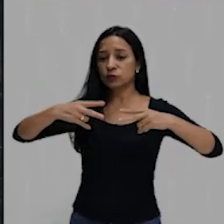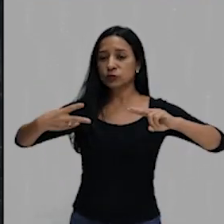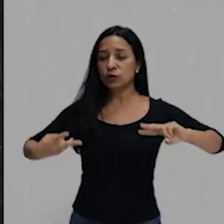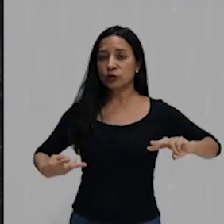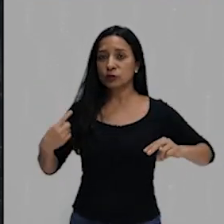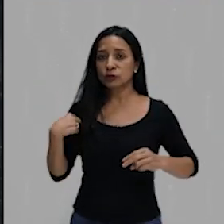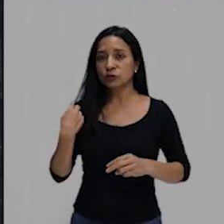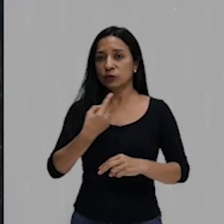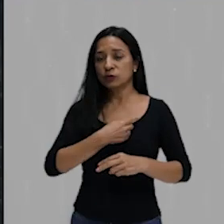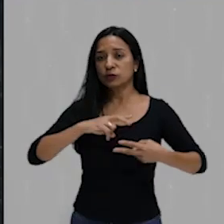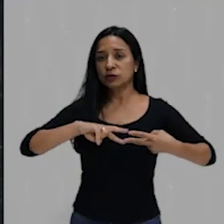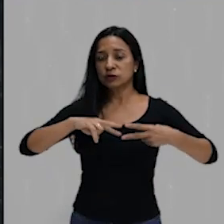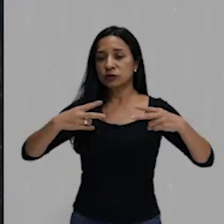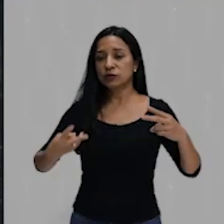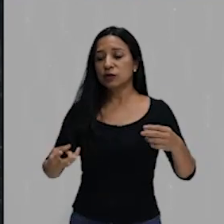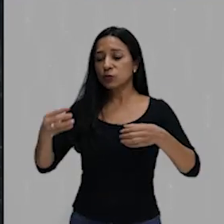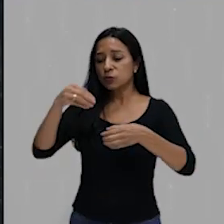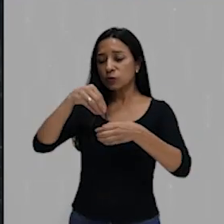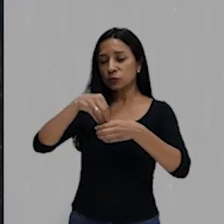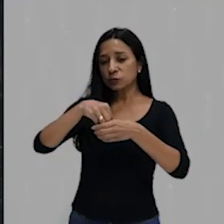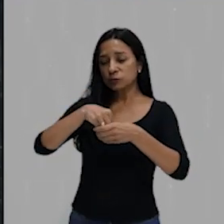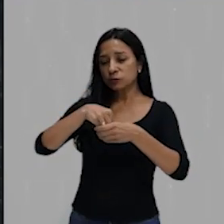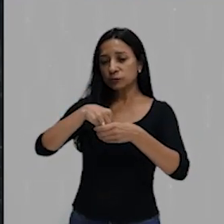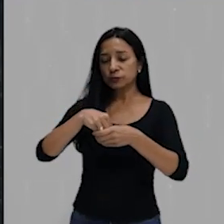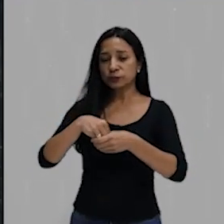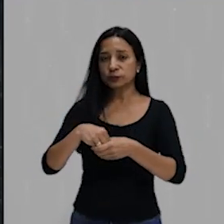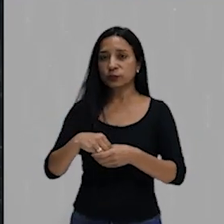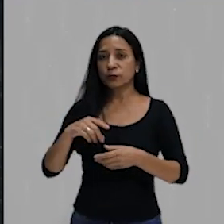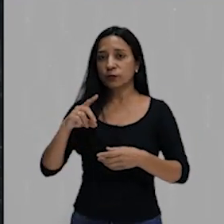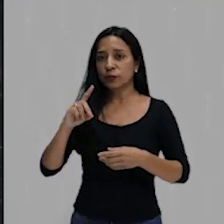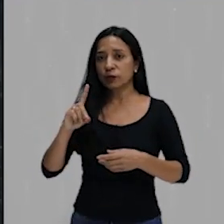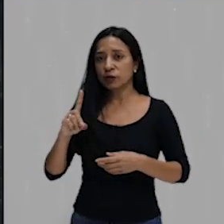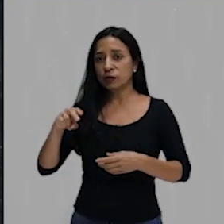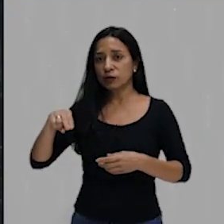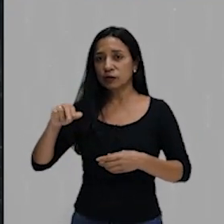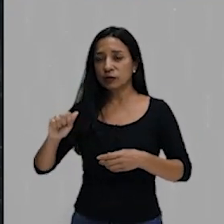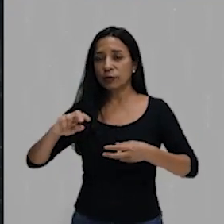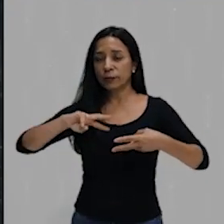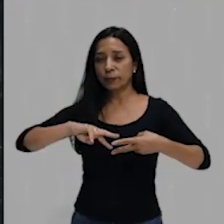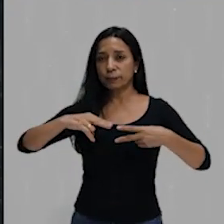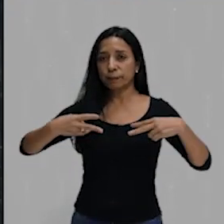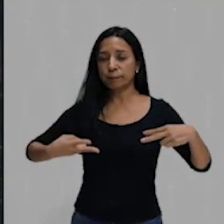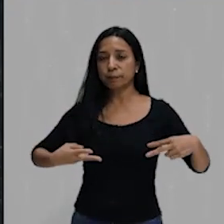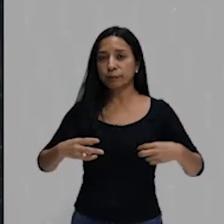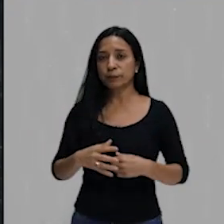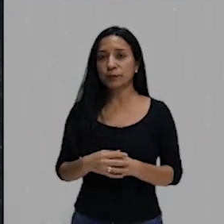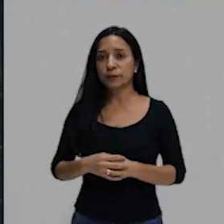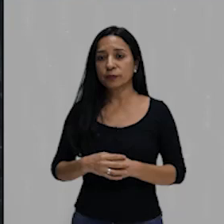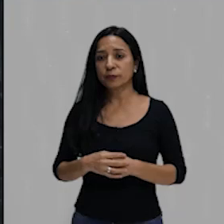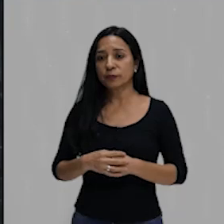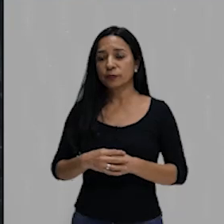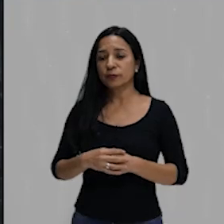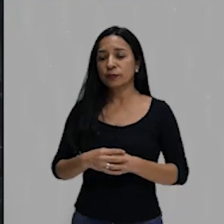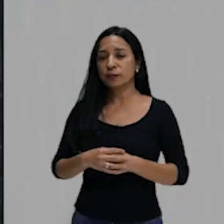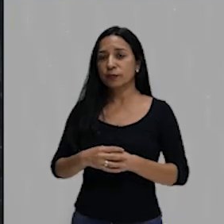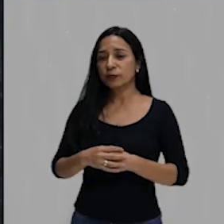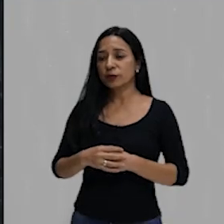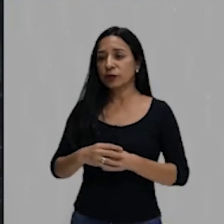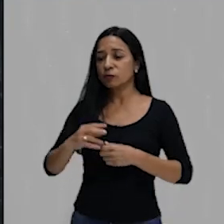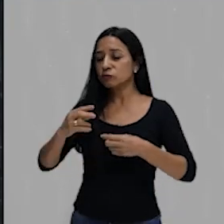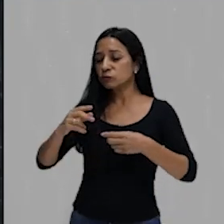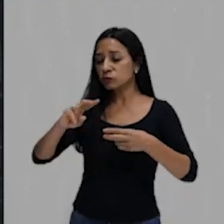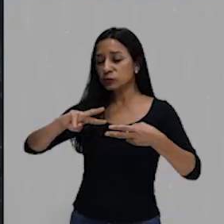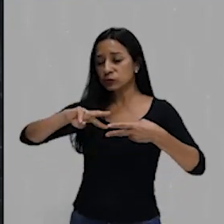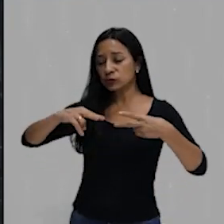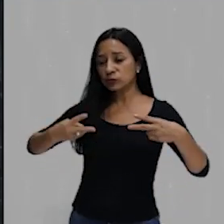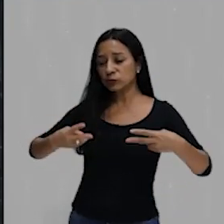os nossos genes ali contidos no nosso DNA. Esse genótipo, ele interage com o